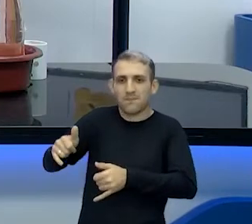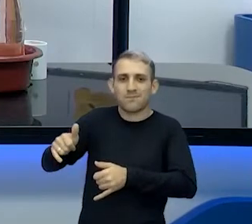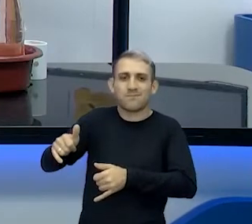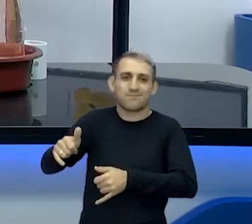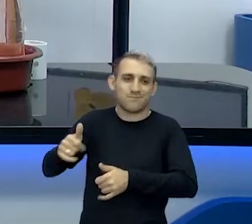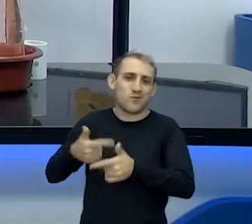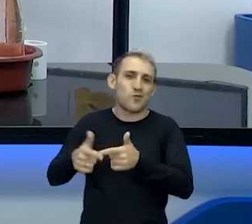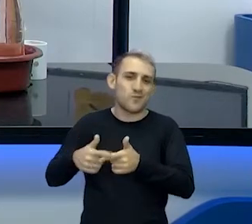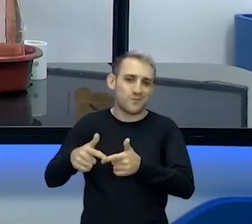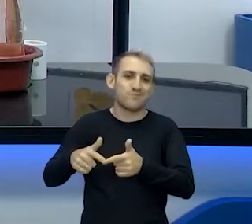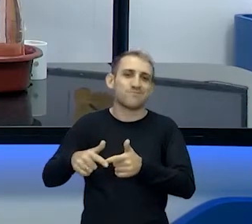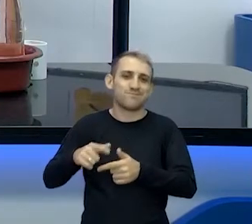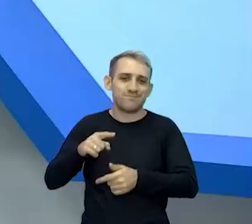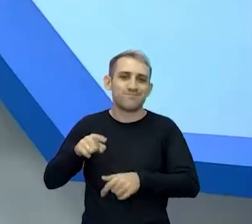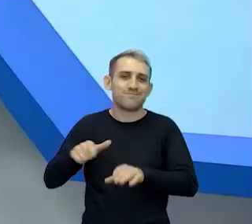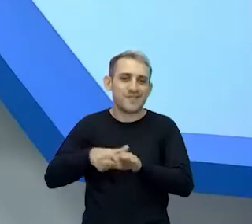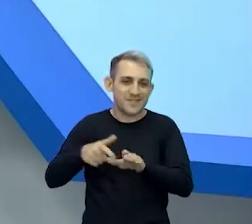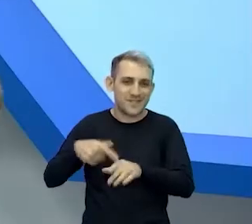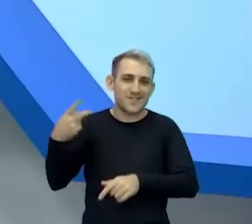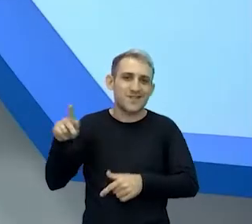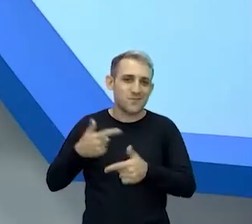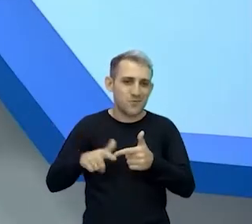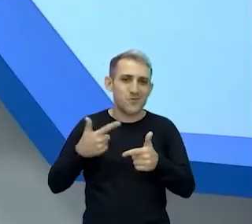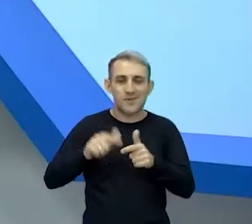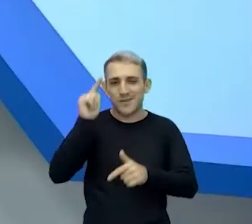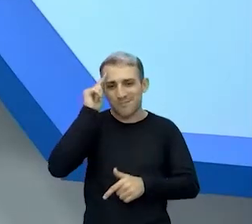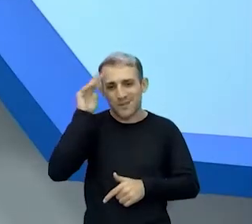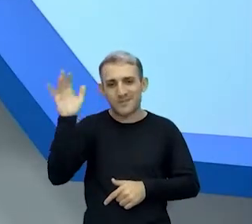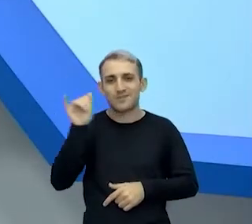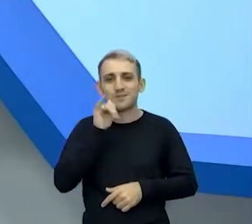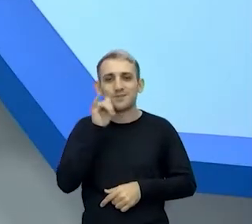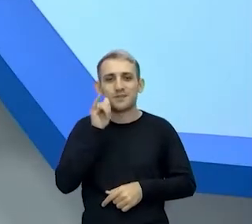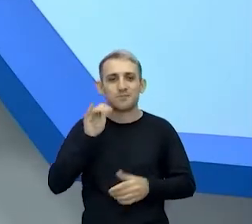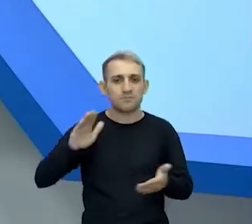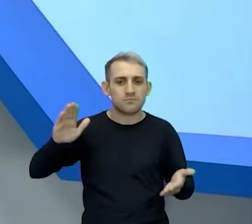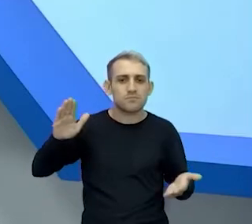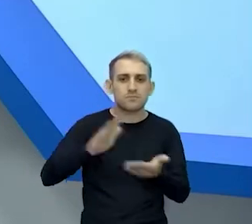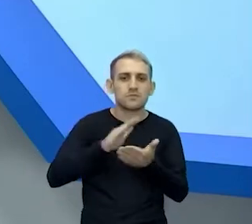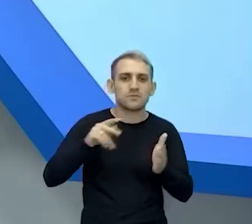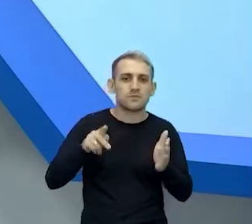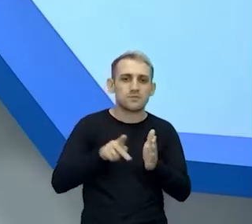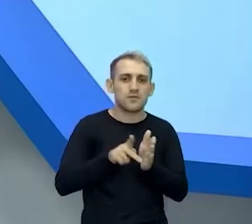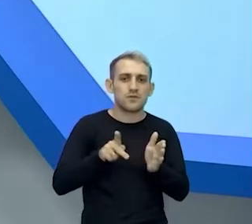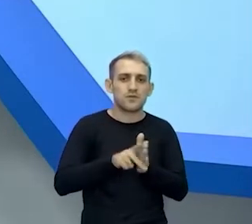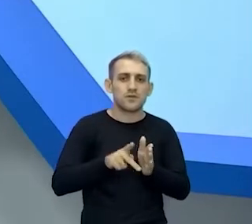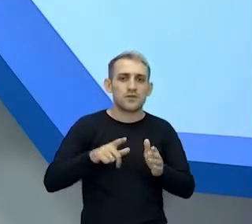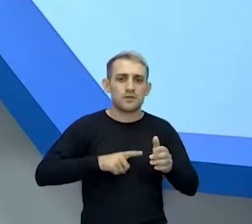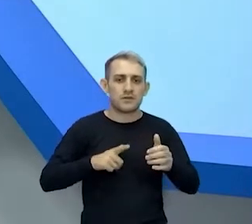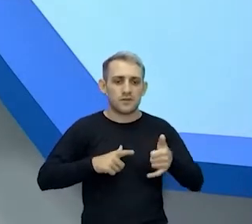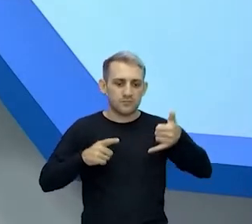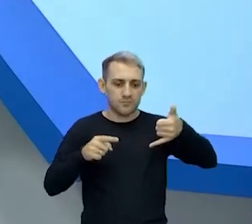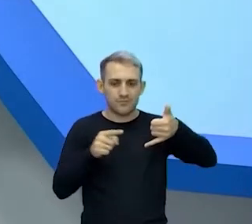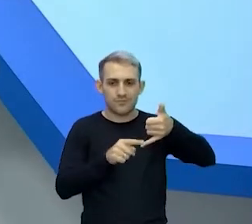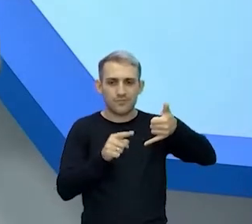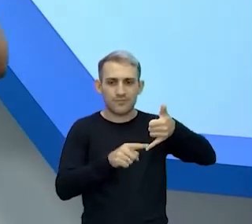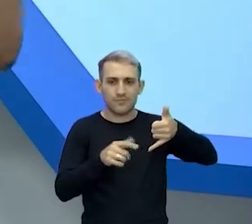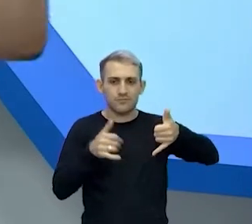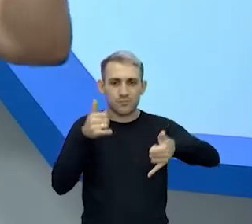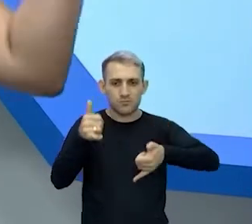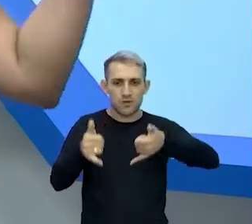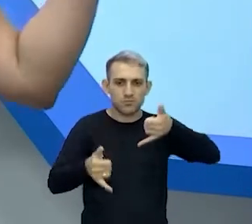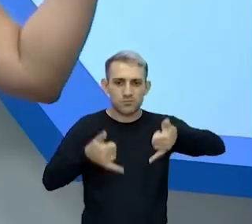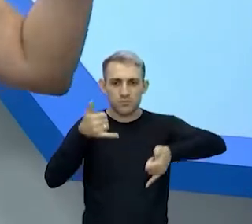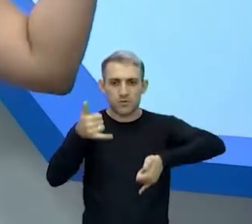dele, gente. Mesmo que a pressão, já imaginou? E aí, a pressão, a área exercida no salto, ela é reduzida, né?